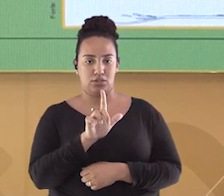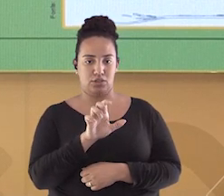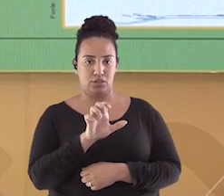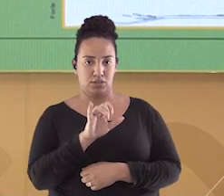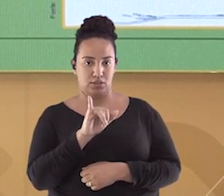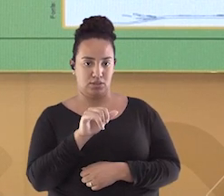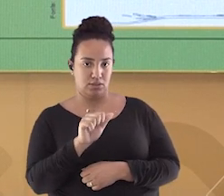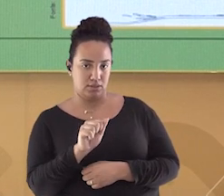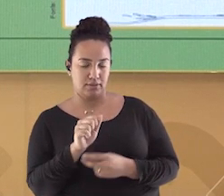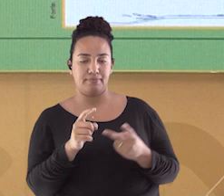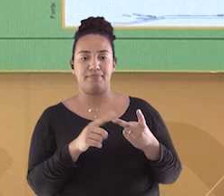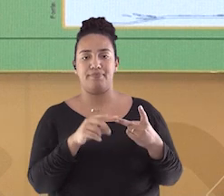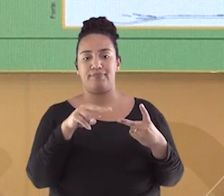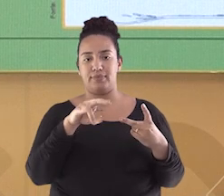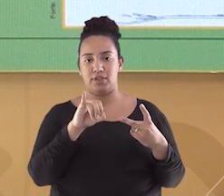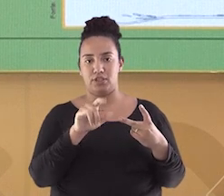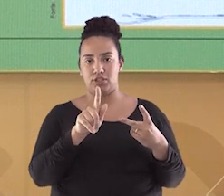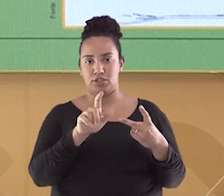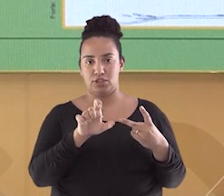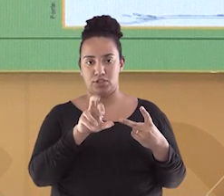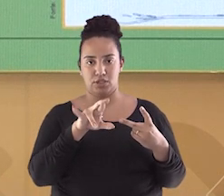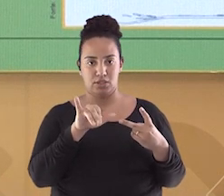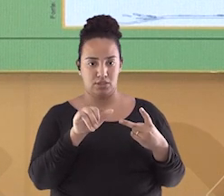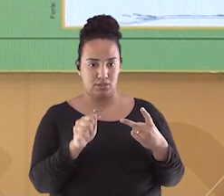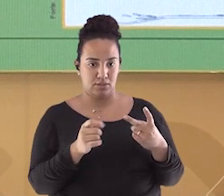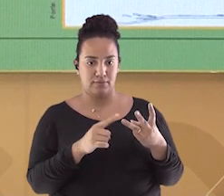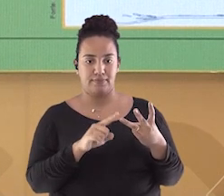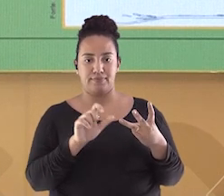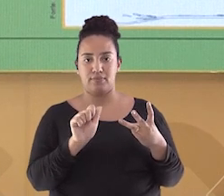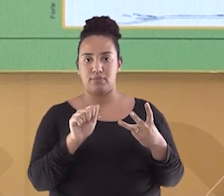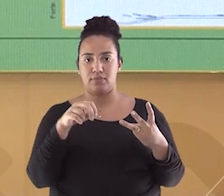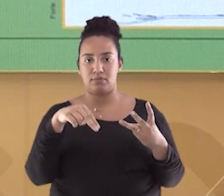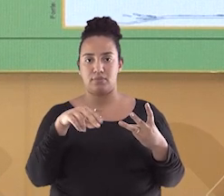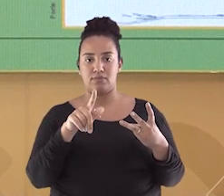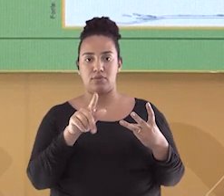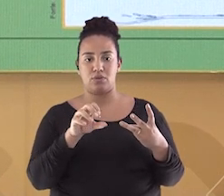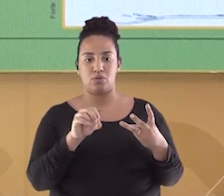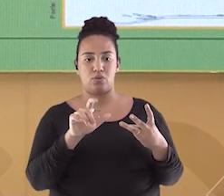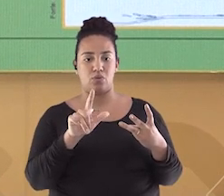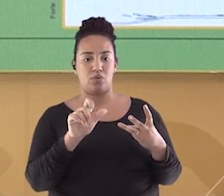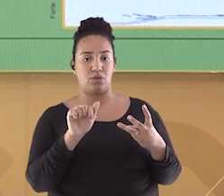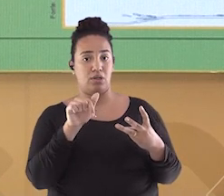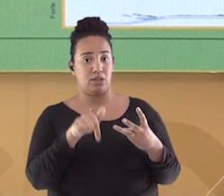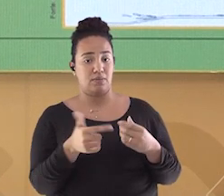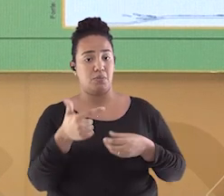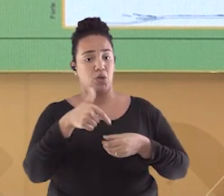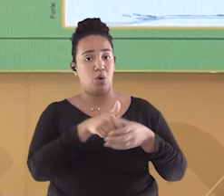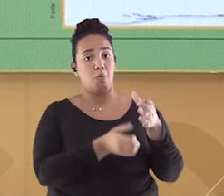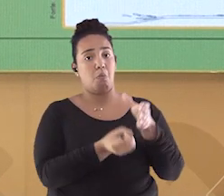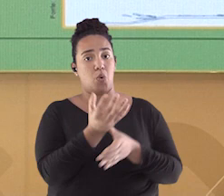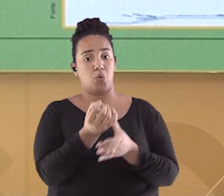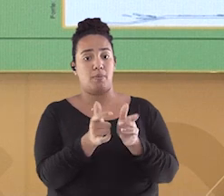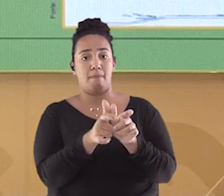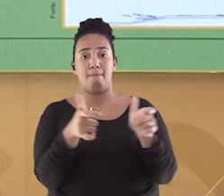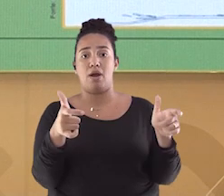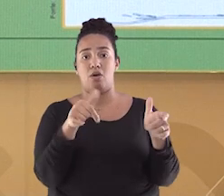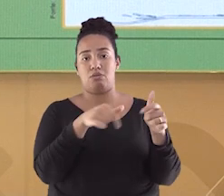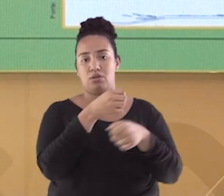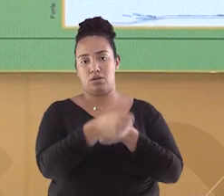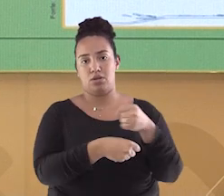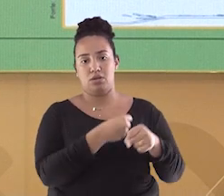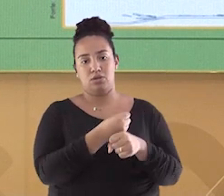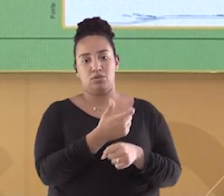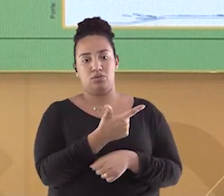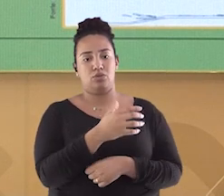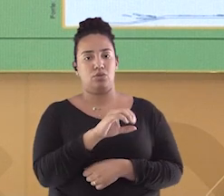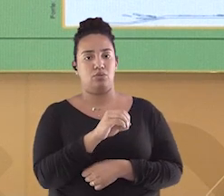a Angola, que foram os países com maior produção de petróleo naquele ano. Além das deformações,